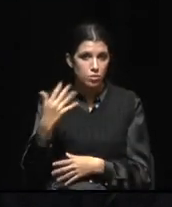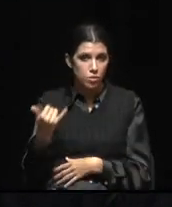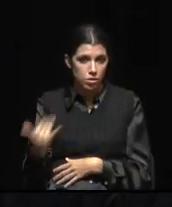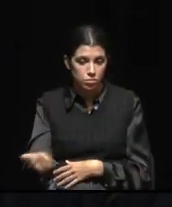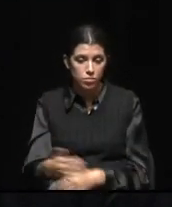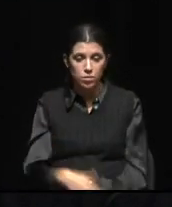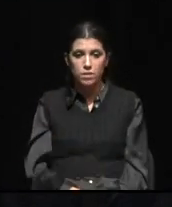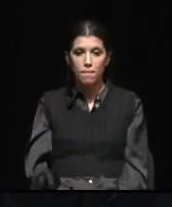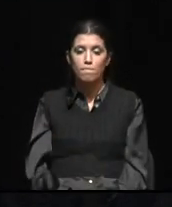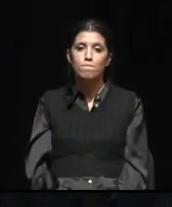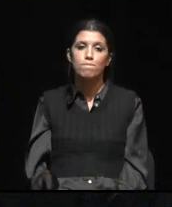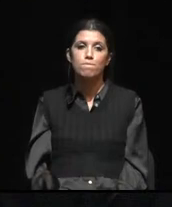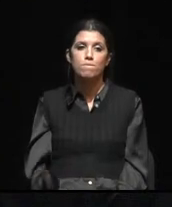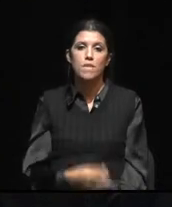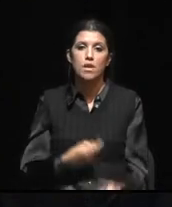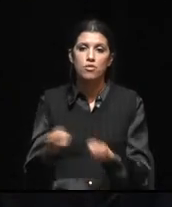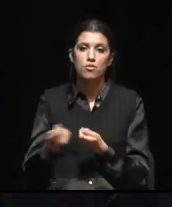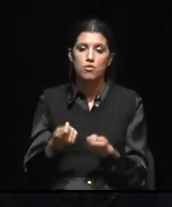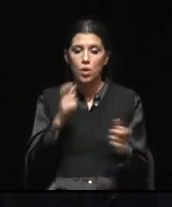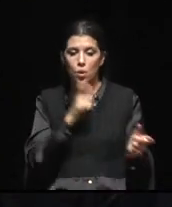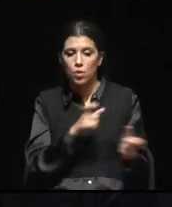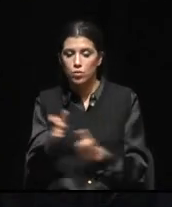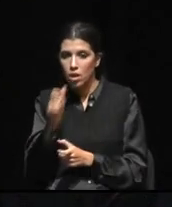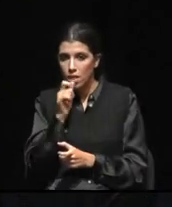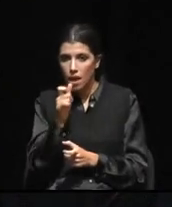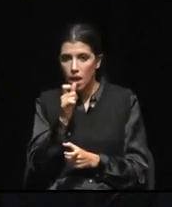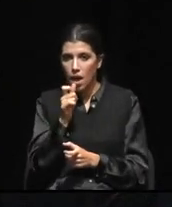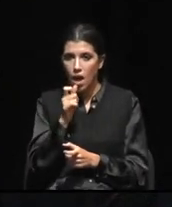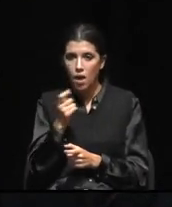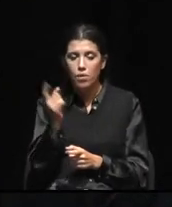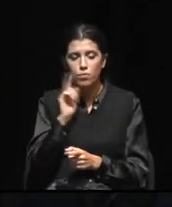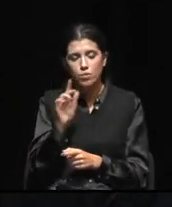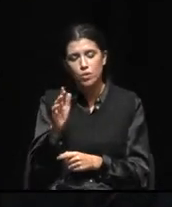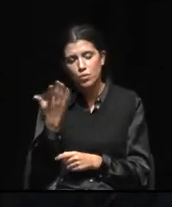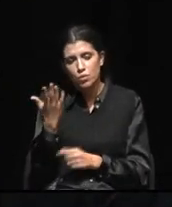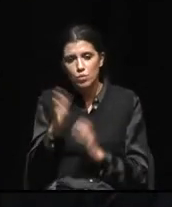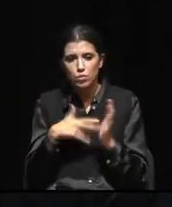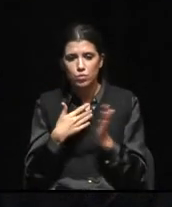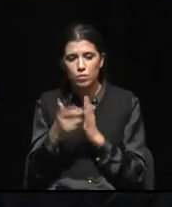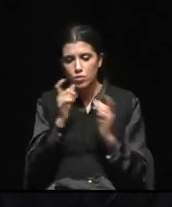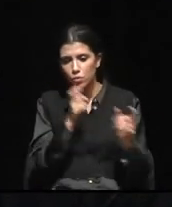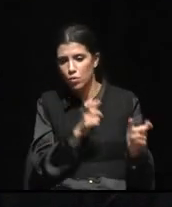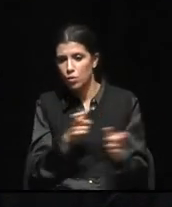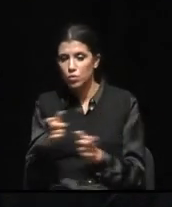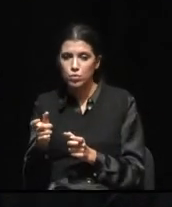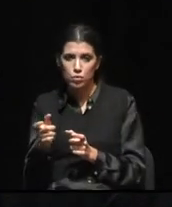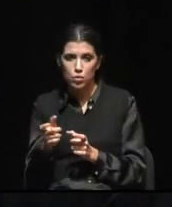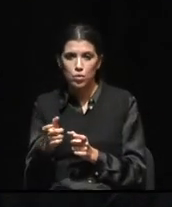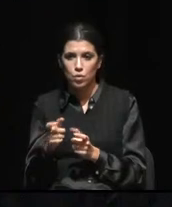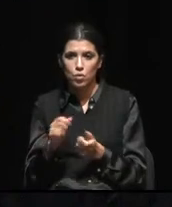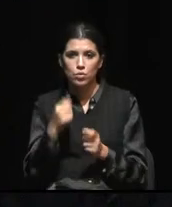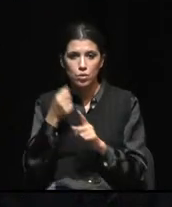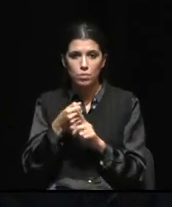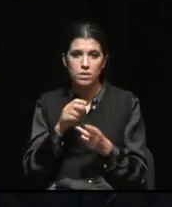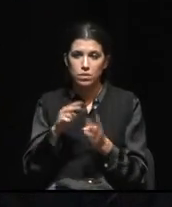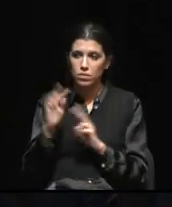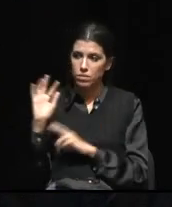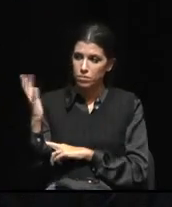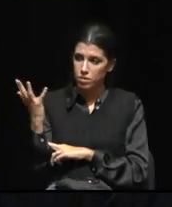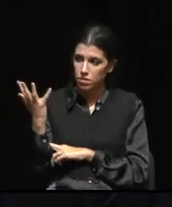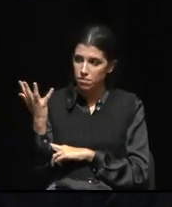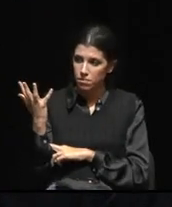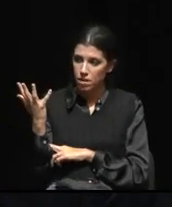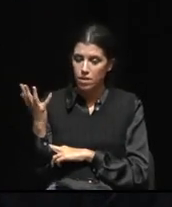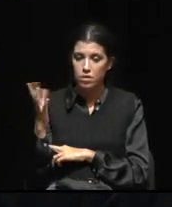e décadas e a gestão e a monitorização da água assume um papel central nos planos de mitigação e adaptação às alterações climáticas